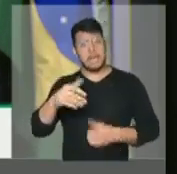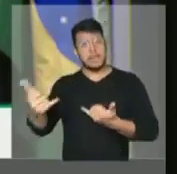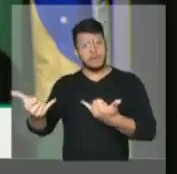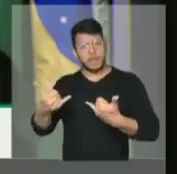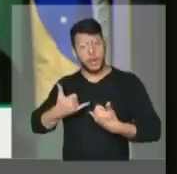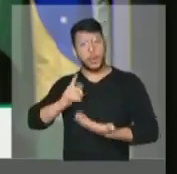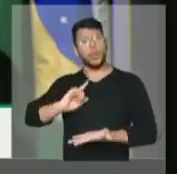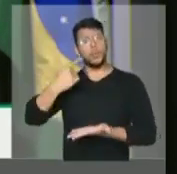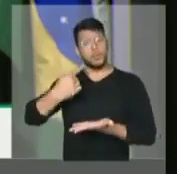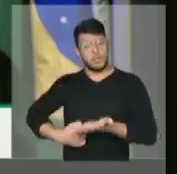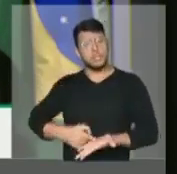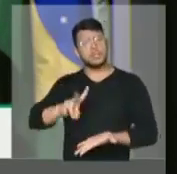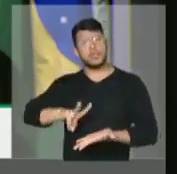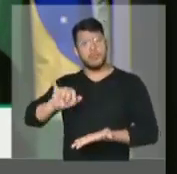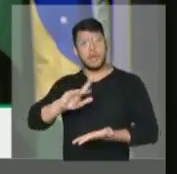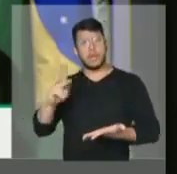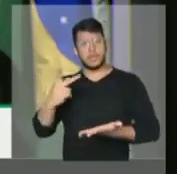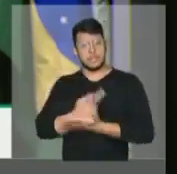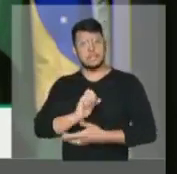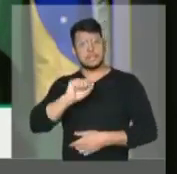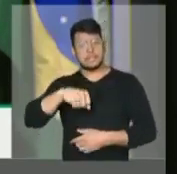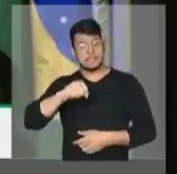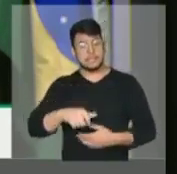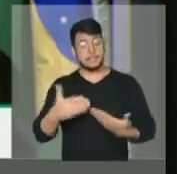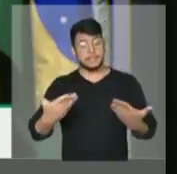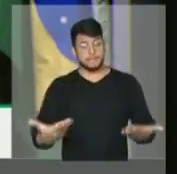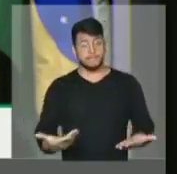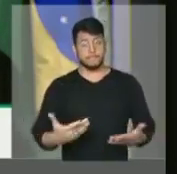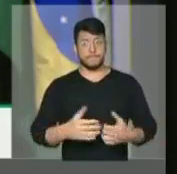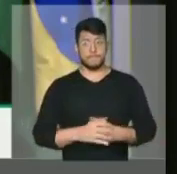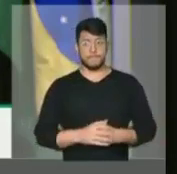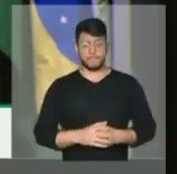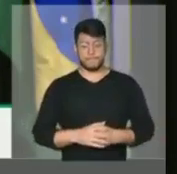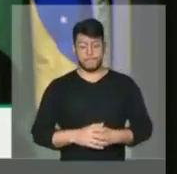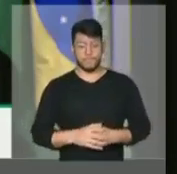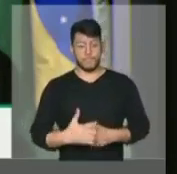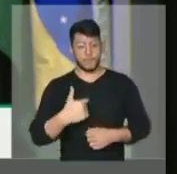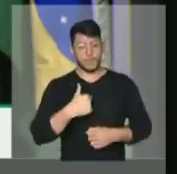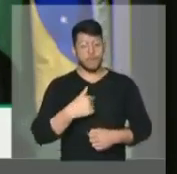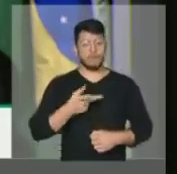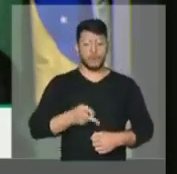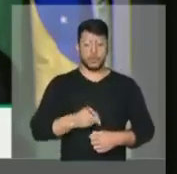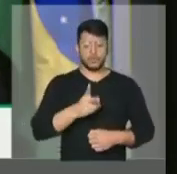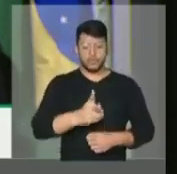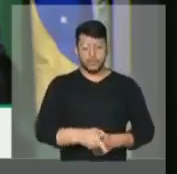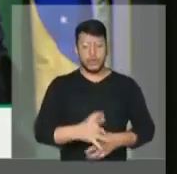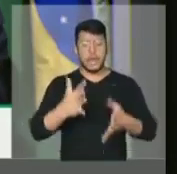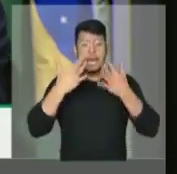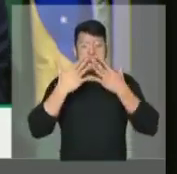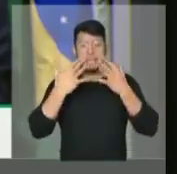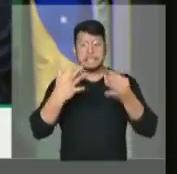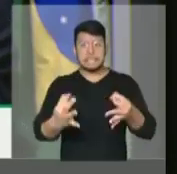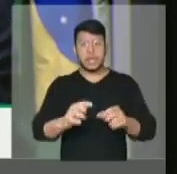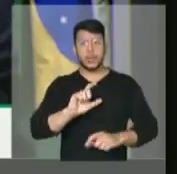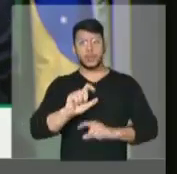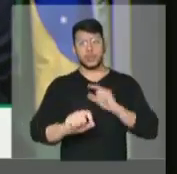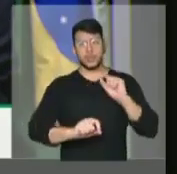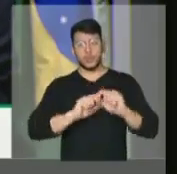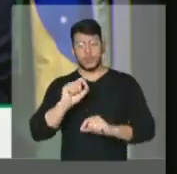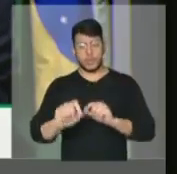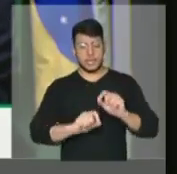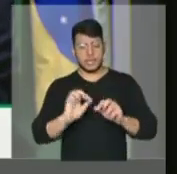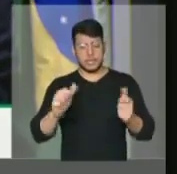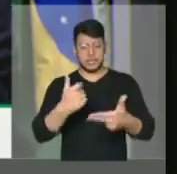plenário e assim seguirei fazendo, da mesma forma que seguirei atento à situação